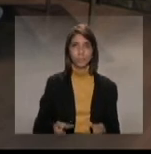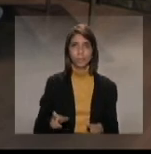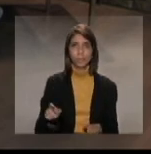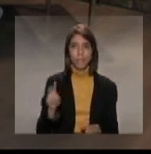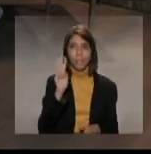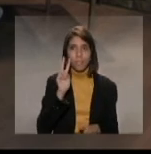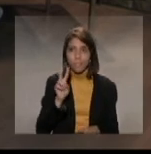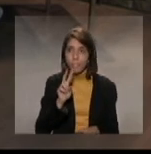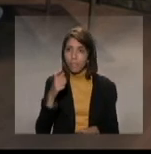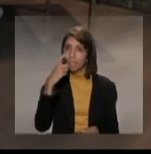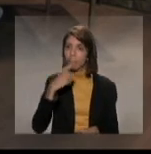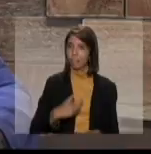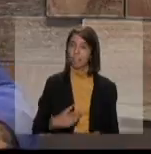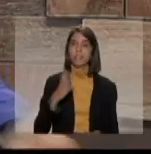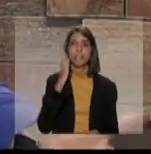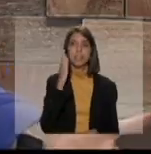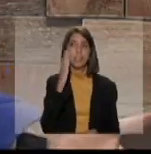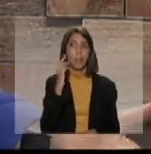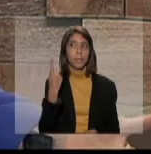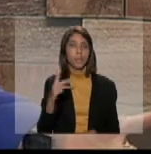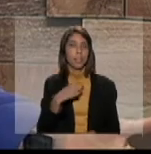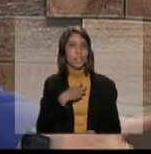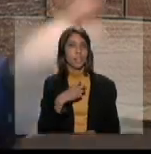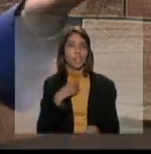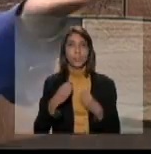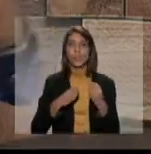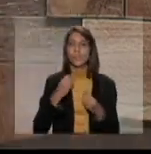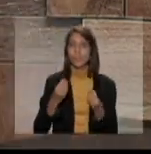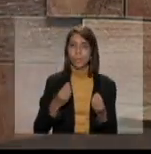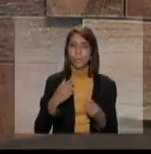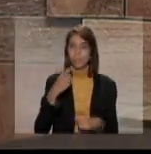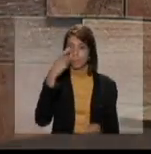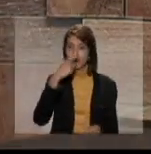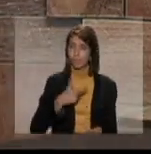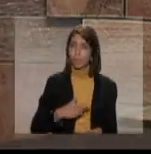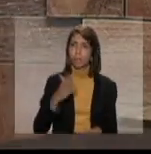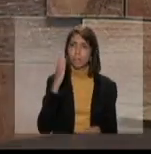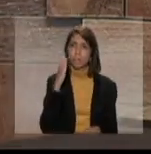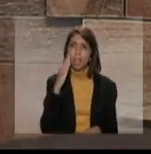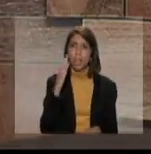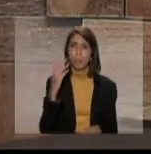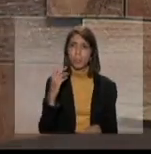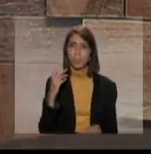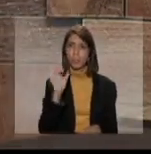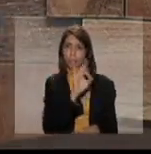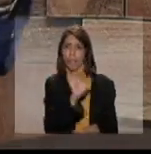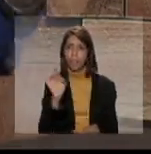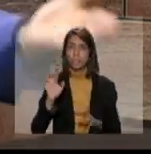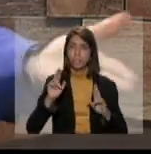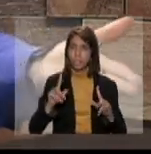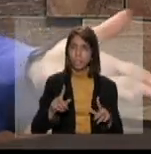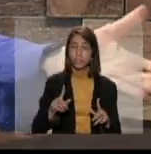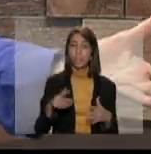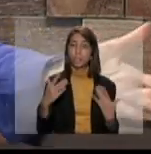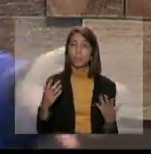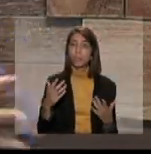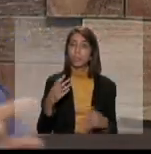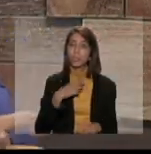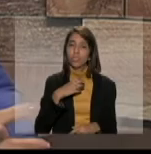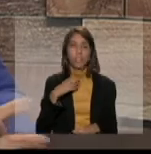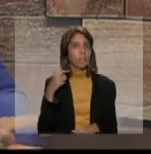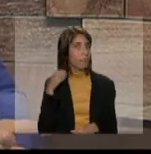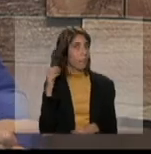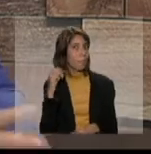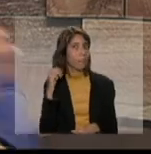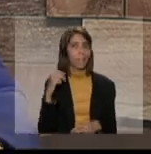esse personagem que o visual né de uma pessoa fala muito sobre você fala meu charme né o meu pessoal fala muito de mim o senhor fala de você tem como